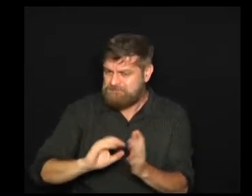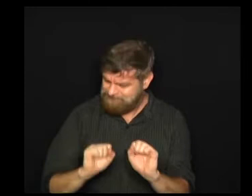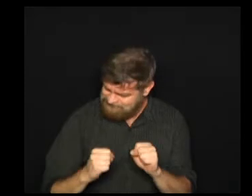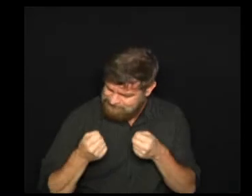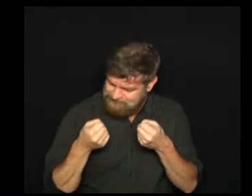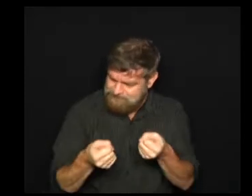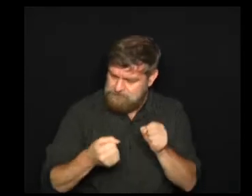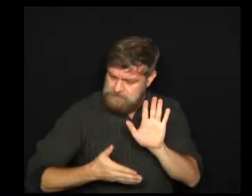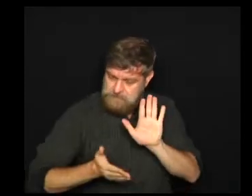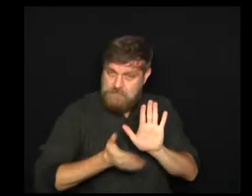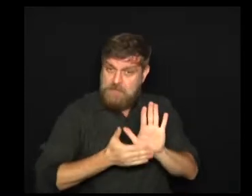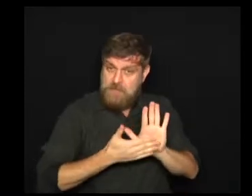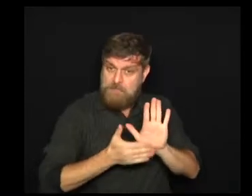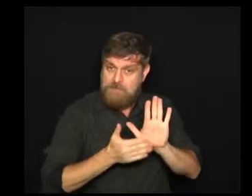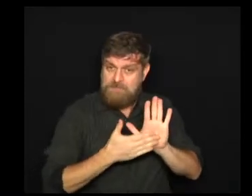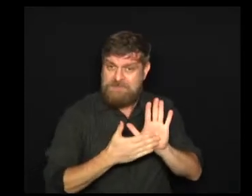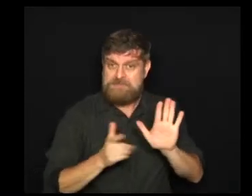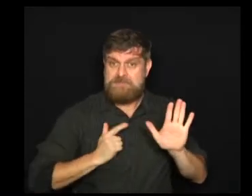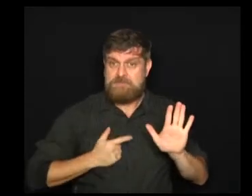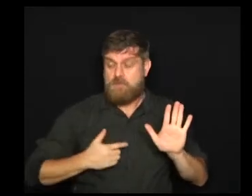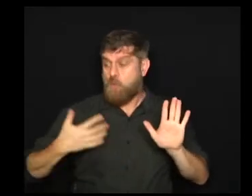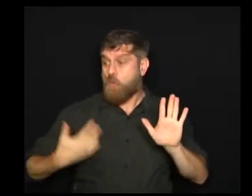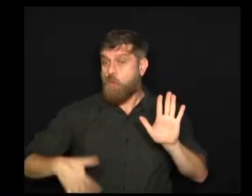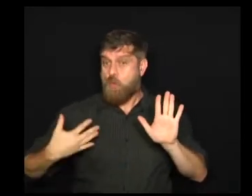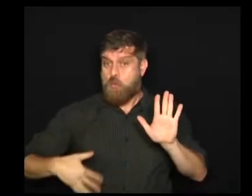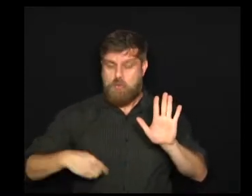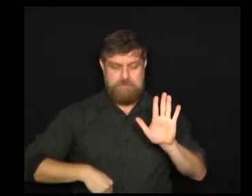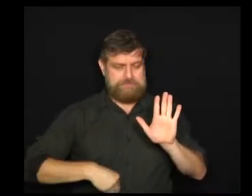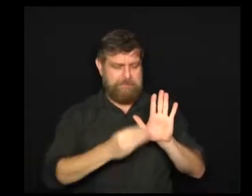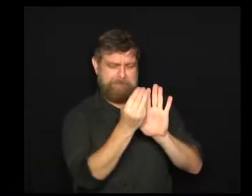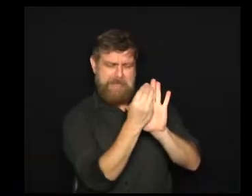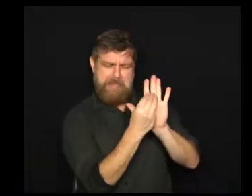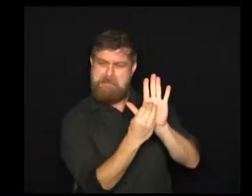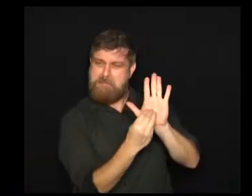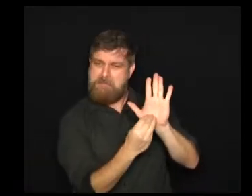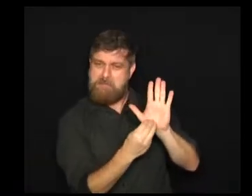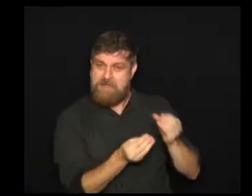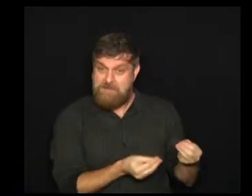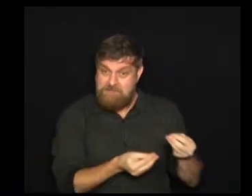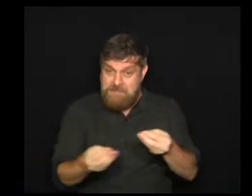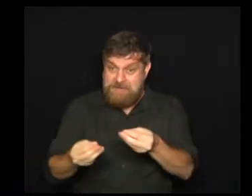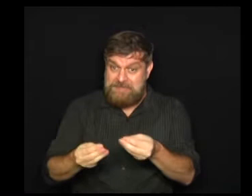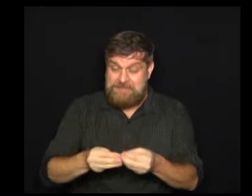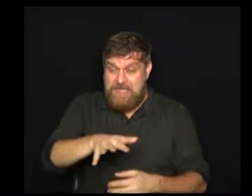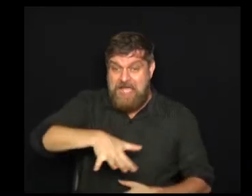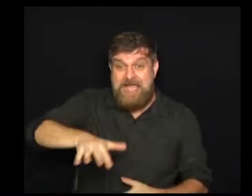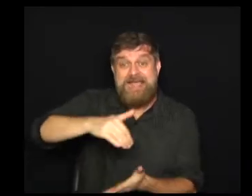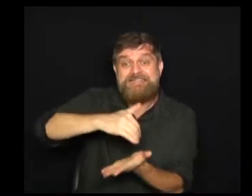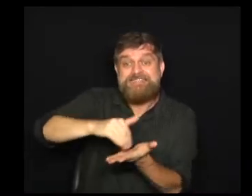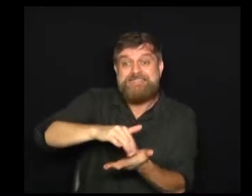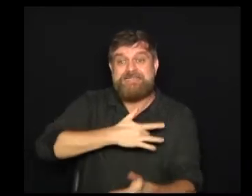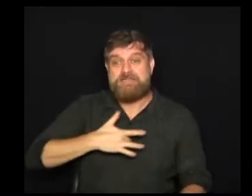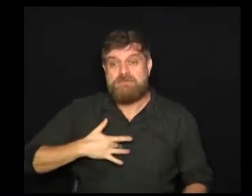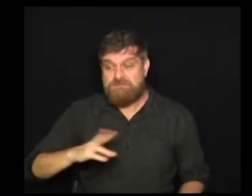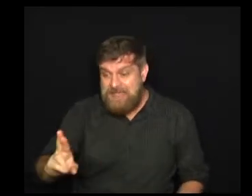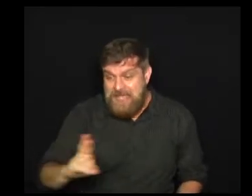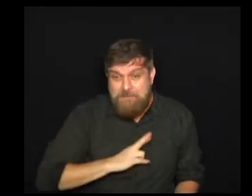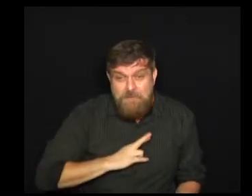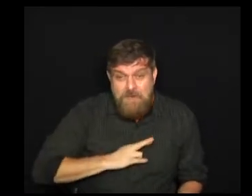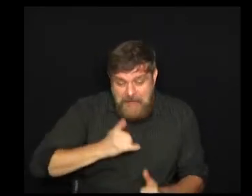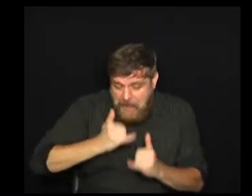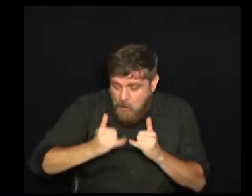as propostas, que não foram poucas, que foram encaminhadas para a Secretaria de Saúde, nós tivemos resposta de quase